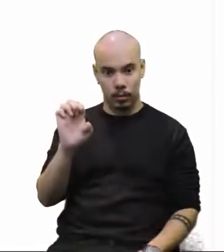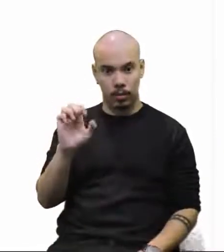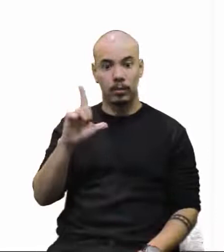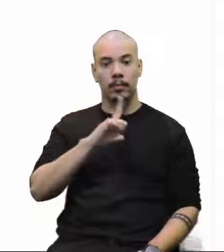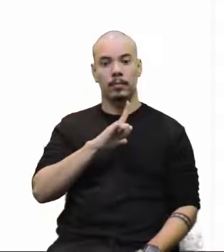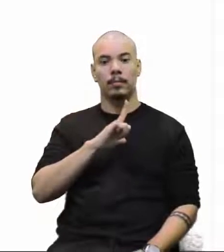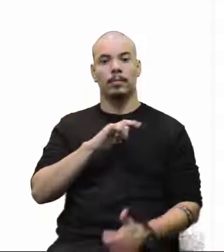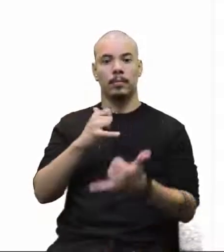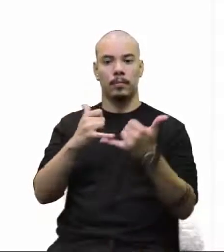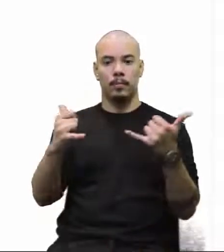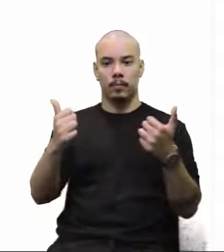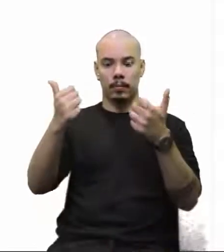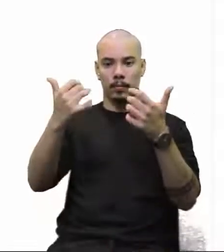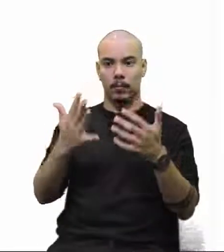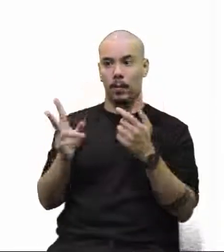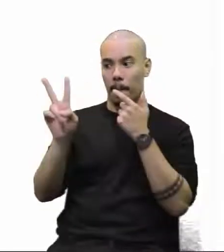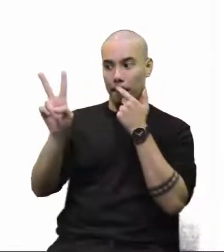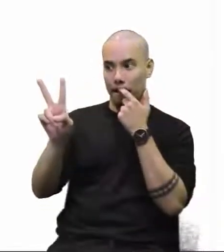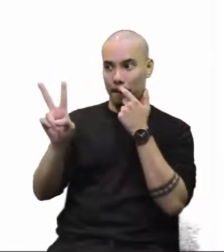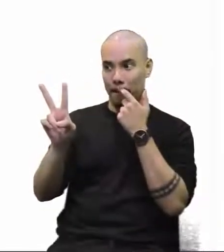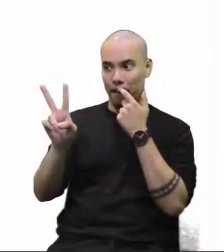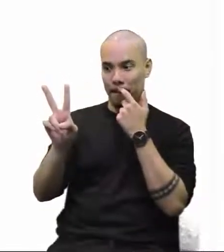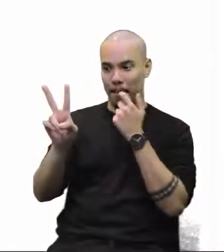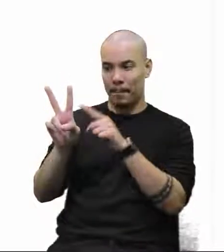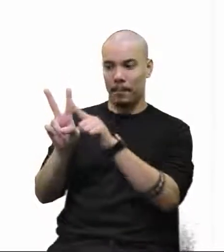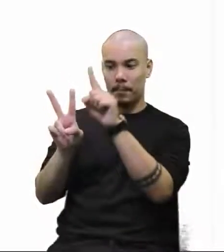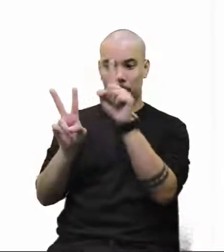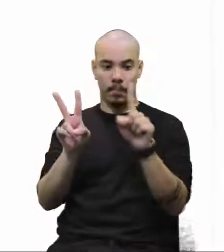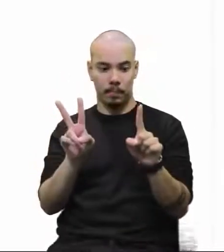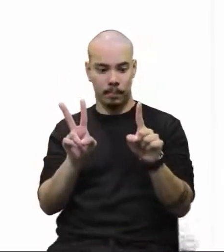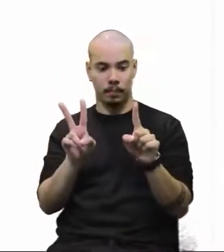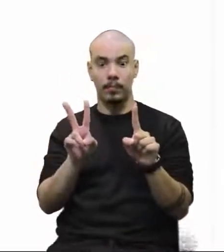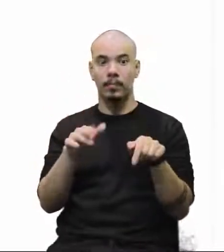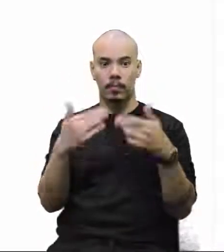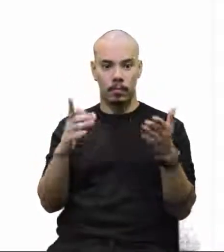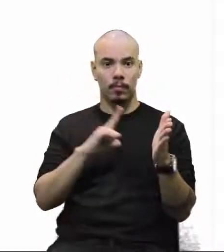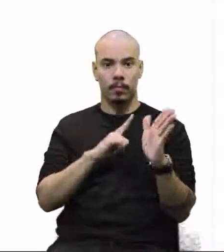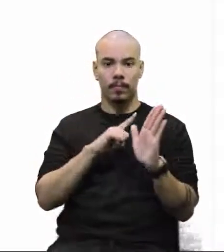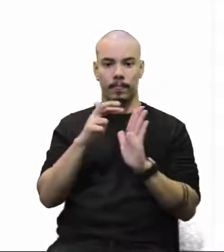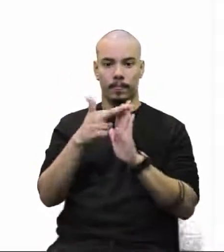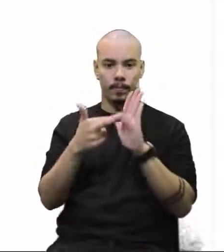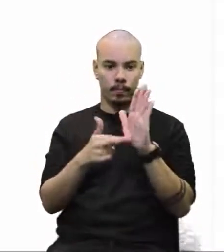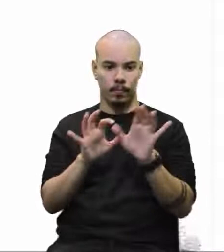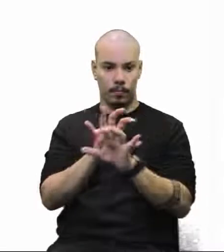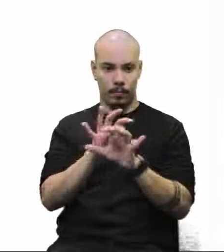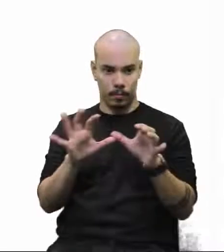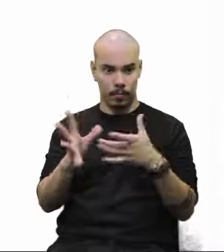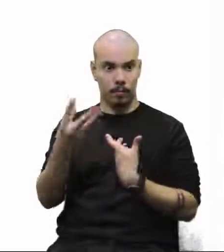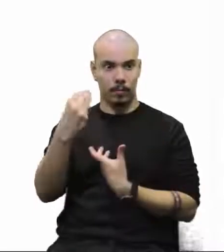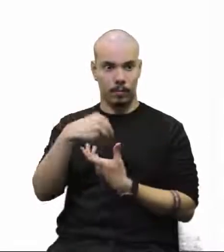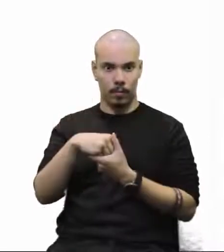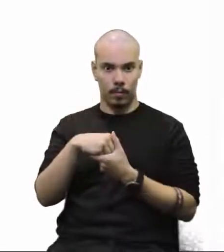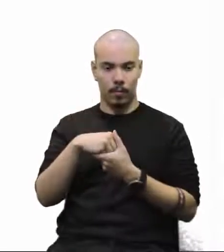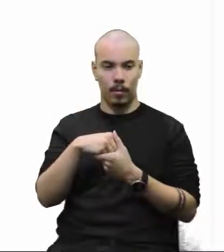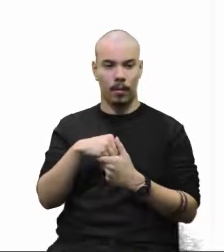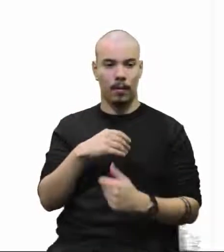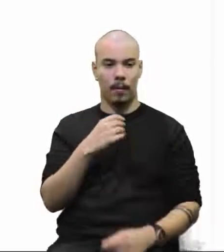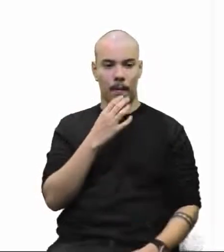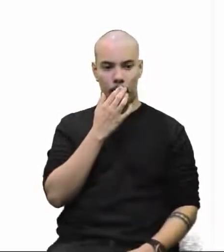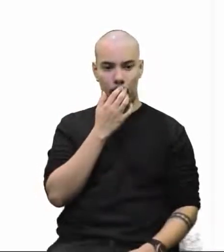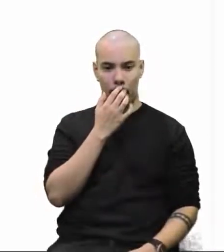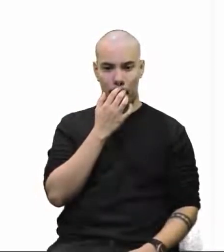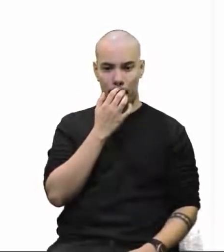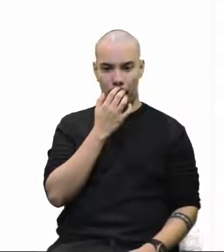filamento que ele diz que é 2 por 1. Então, eu tenho as medidas aí na figura. Vamos voltar lá